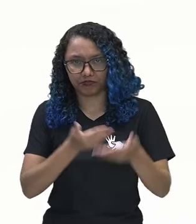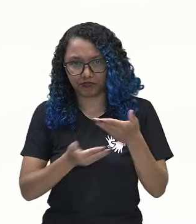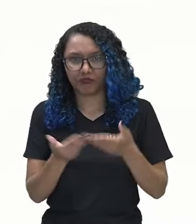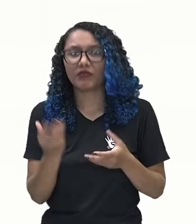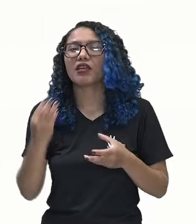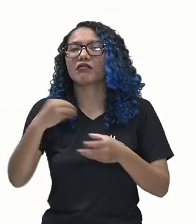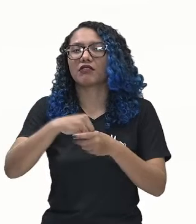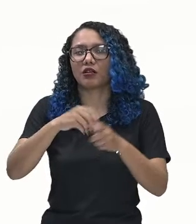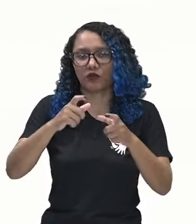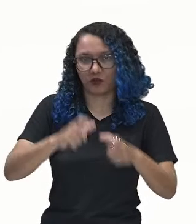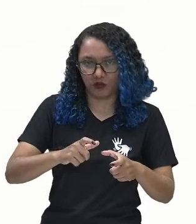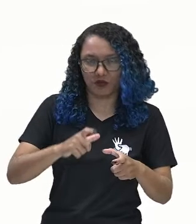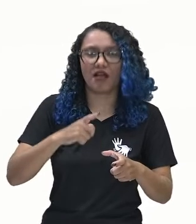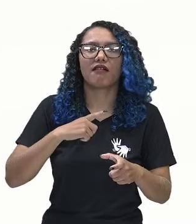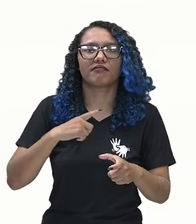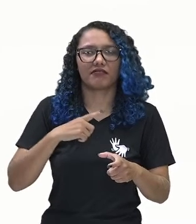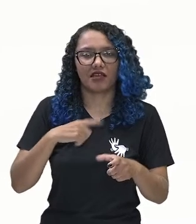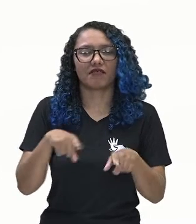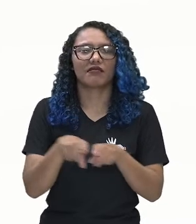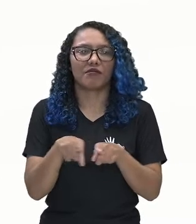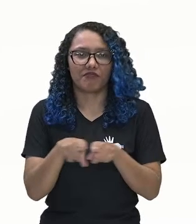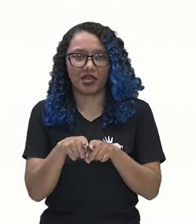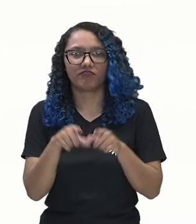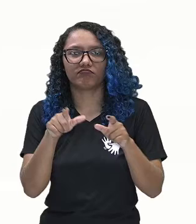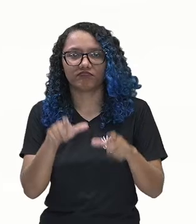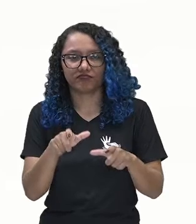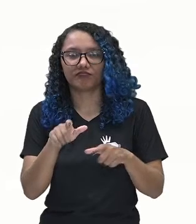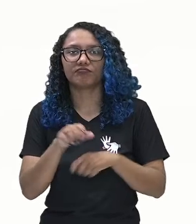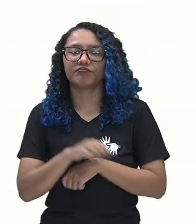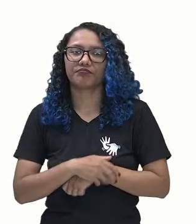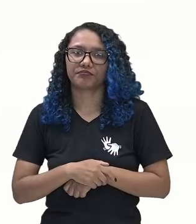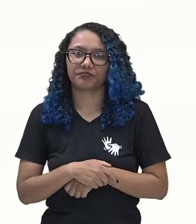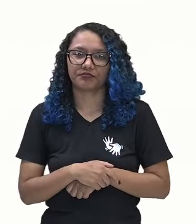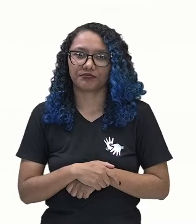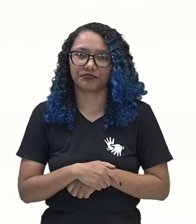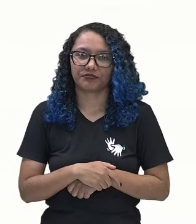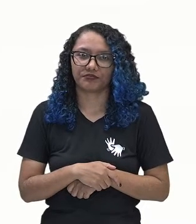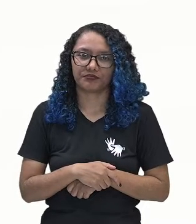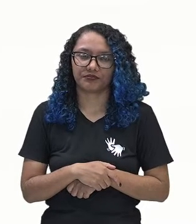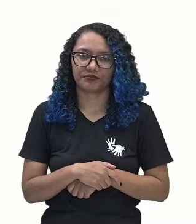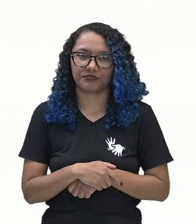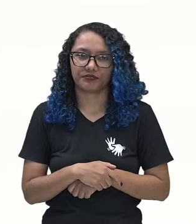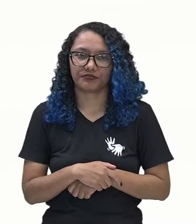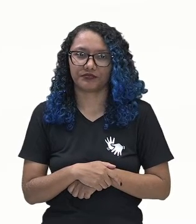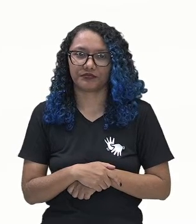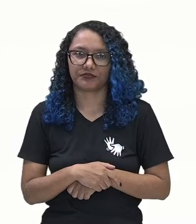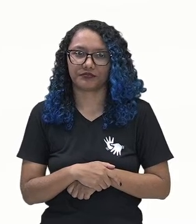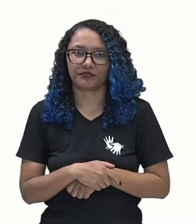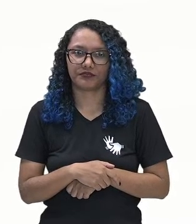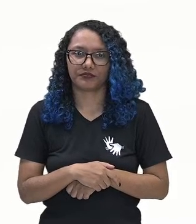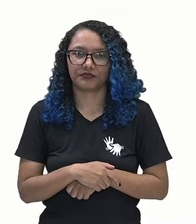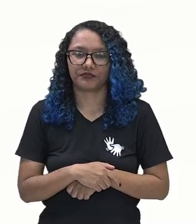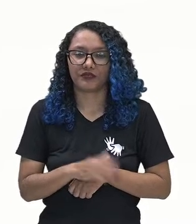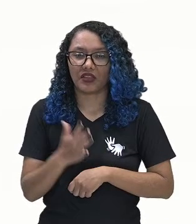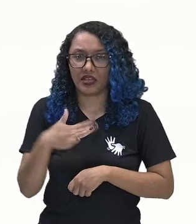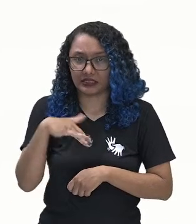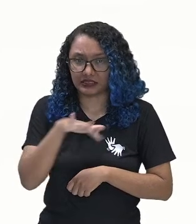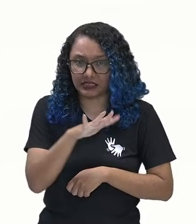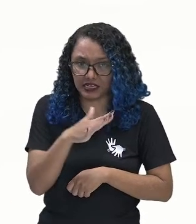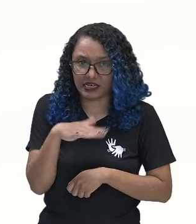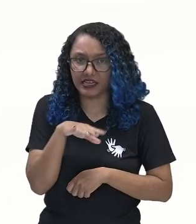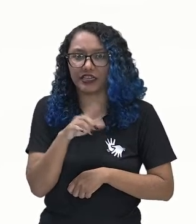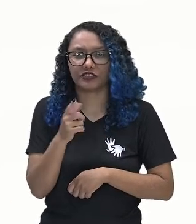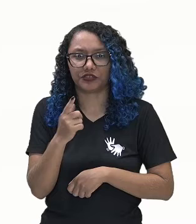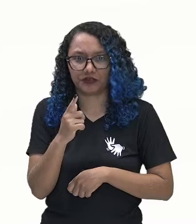geográfico, correto? Então, nós vamos observar nessa configuração aí da paisagem, né, seja